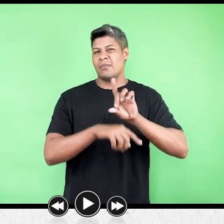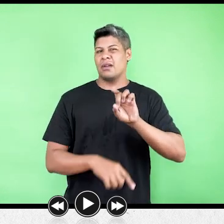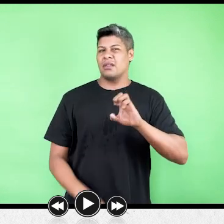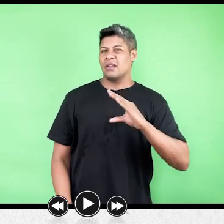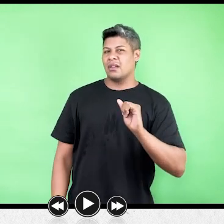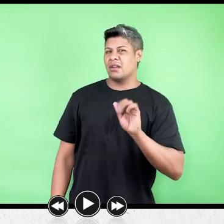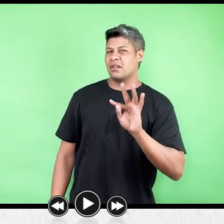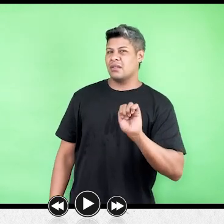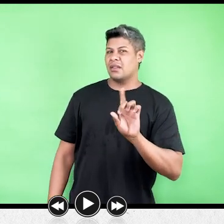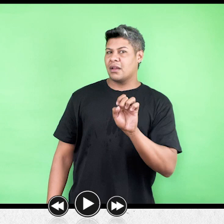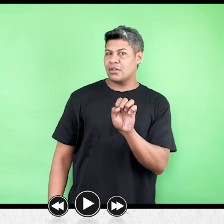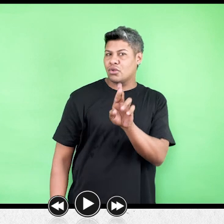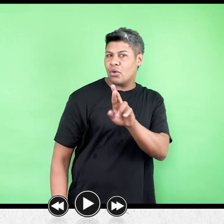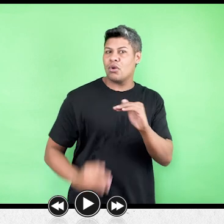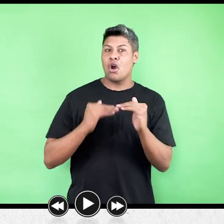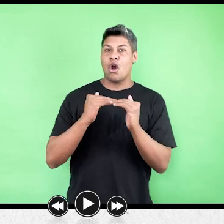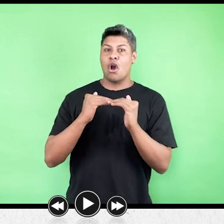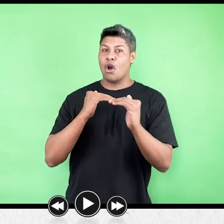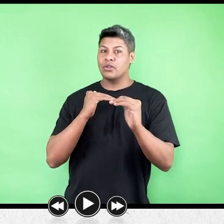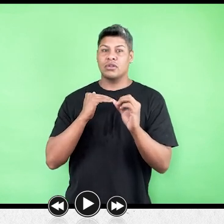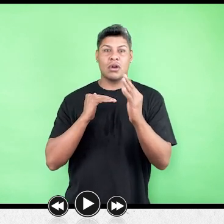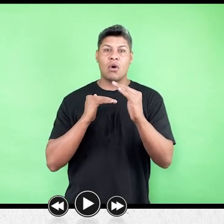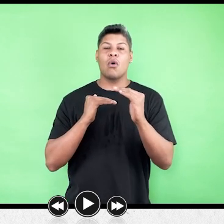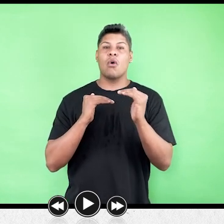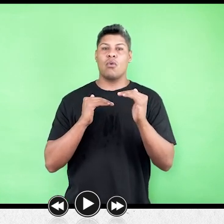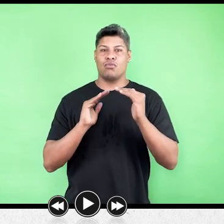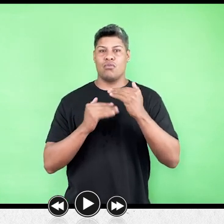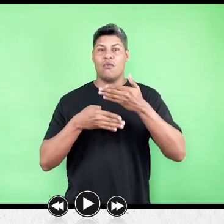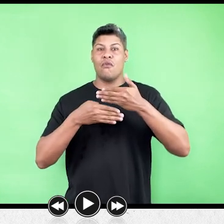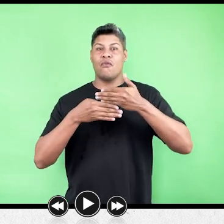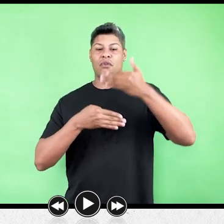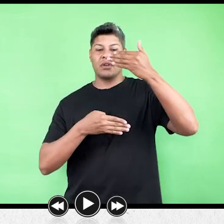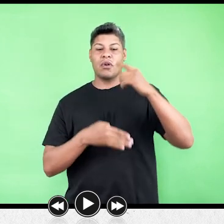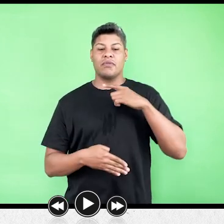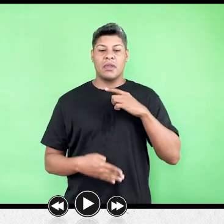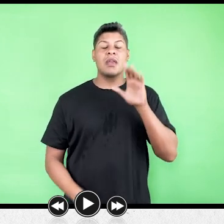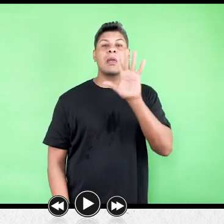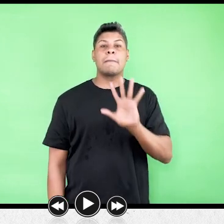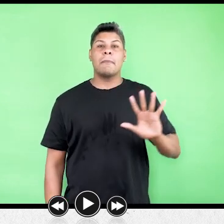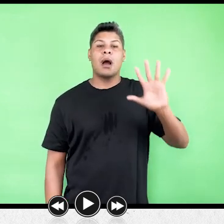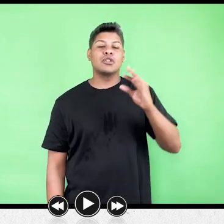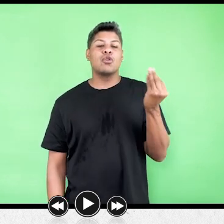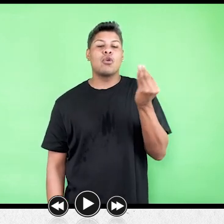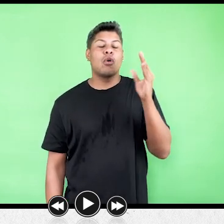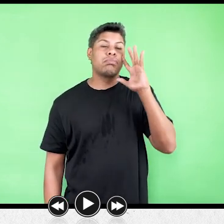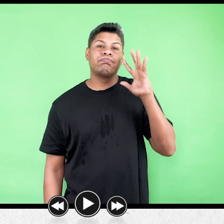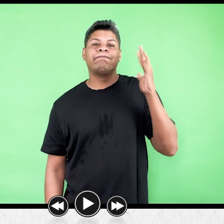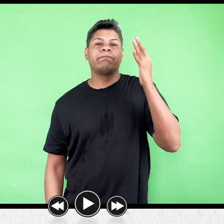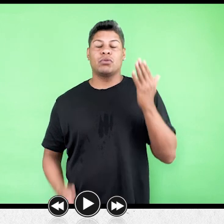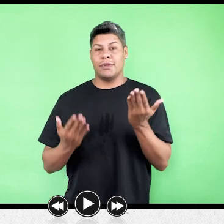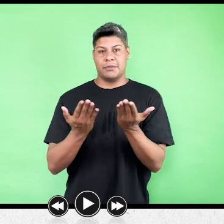fluxo horizontal ou vertical, de fluxo ascendente ou descendente. Então, aqui a gente tem uma imagem, né, de como que funciona um